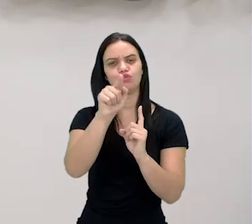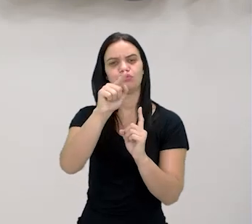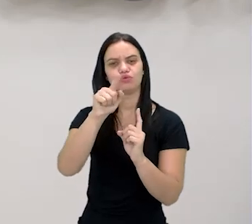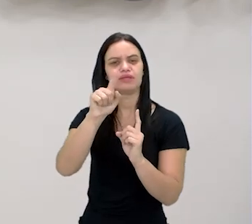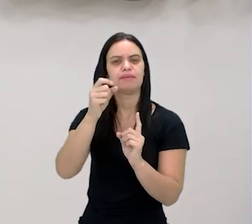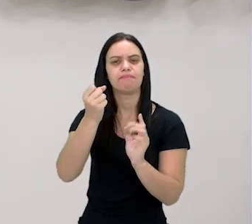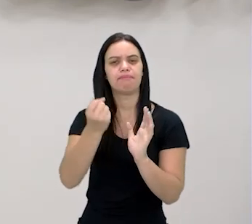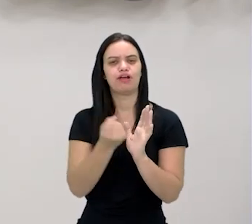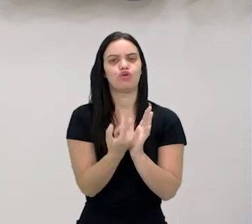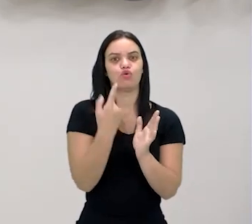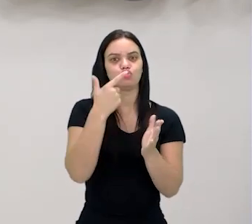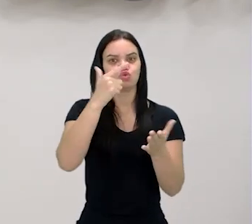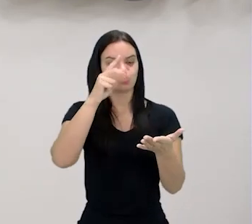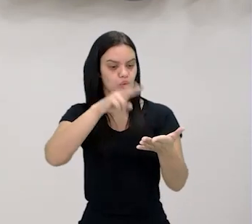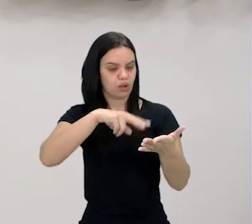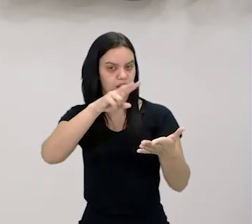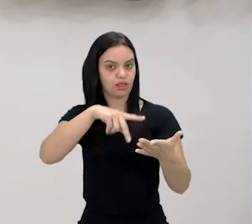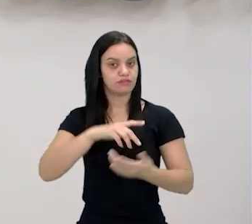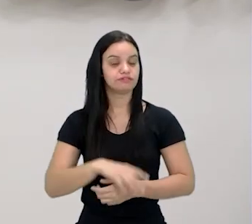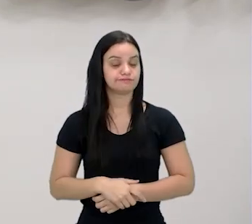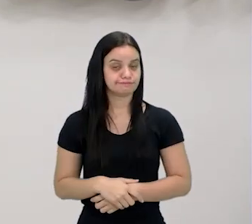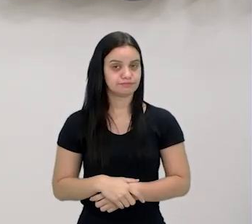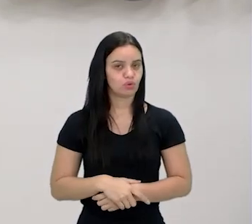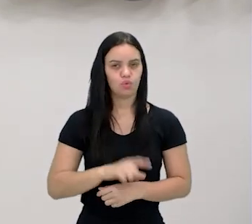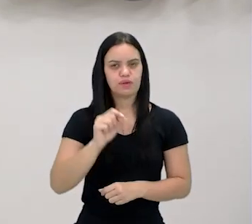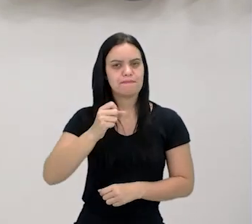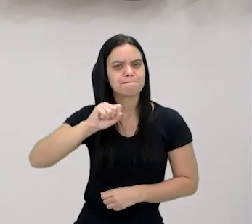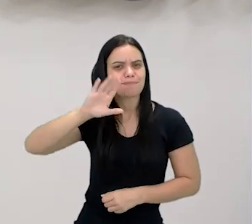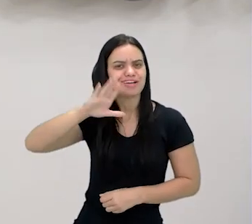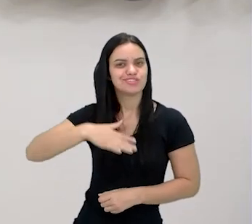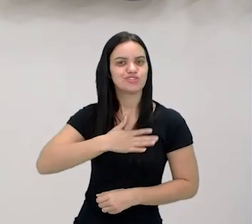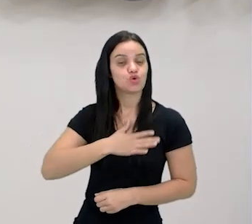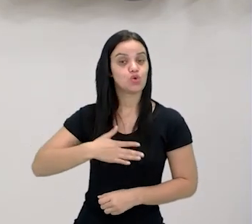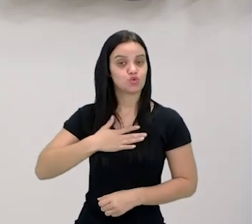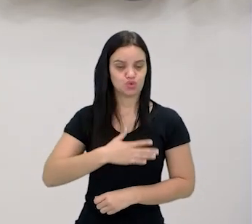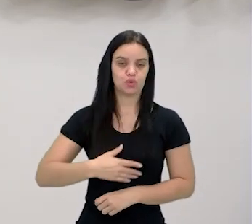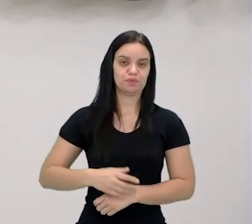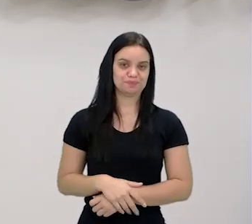mesmo nessa leitura, que te fez gostar mais do livro ainda.